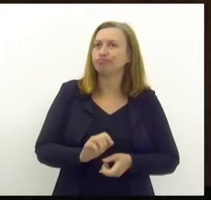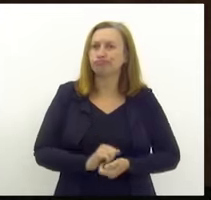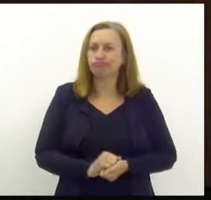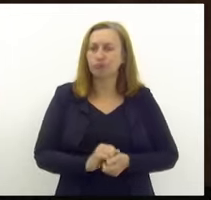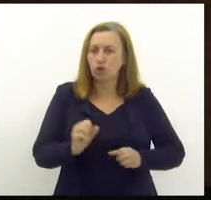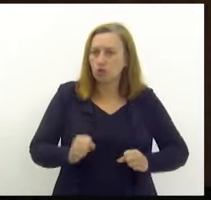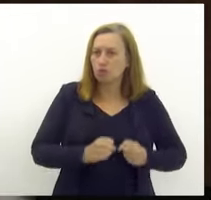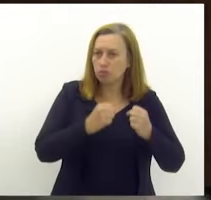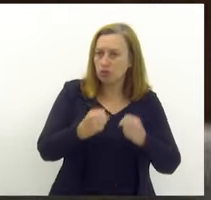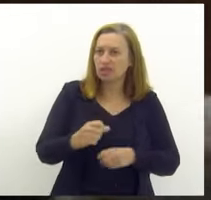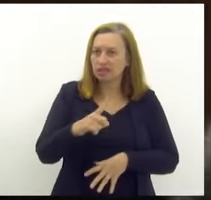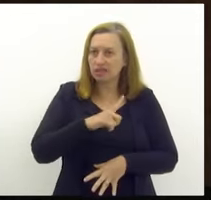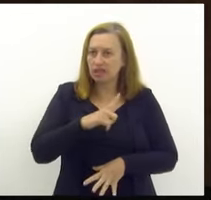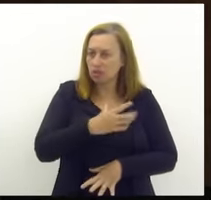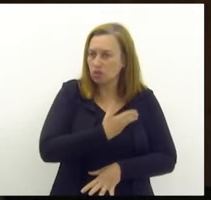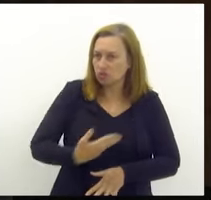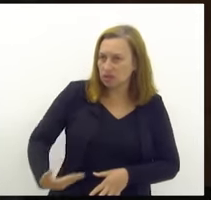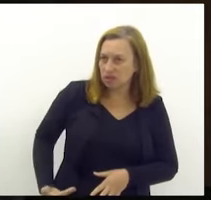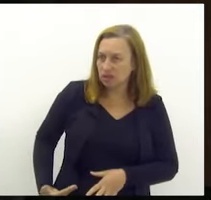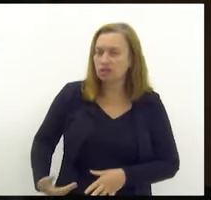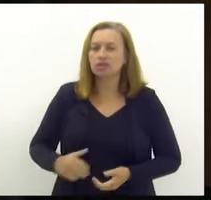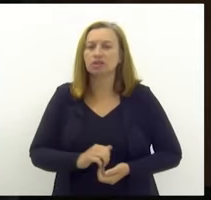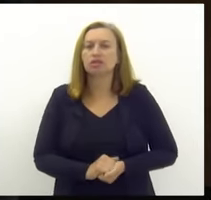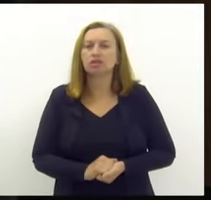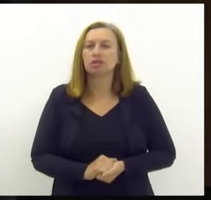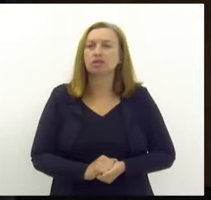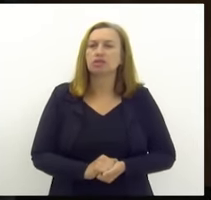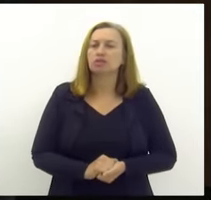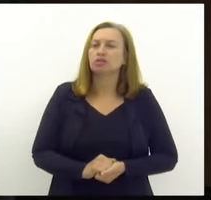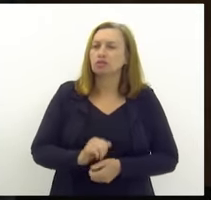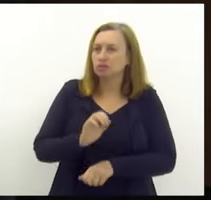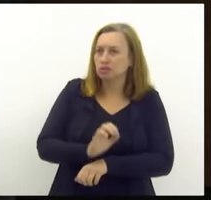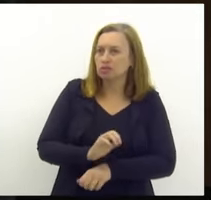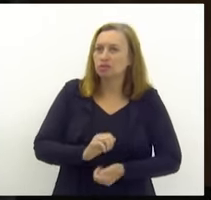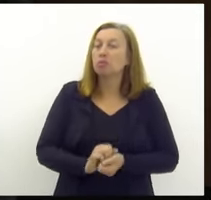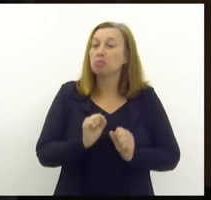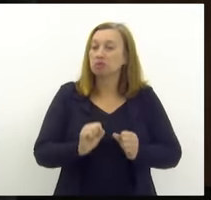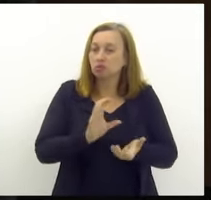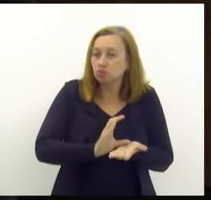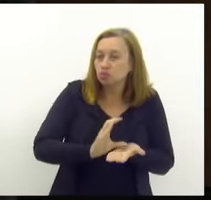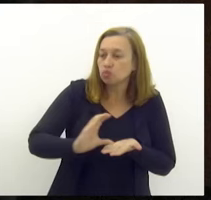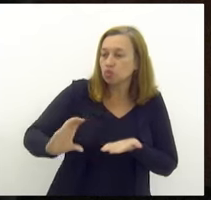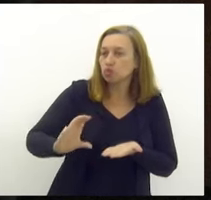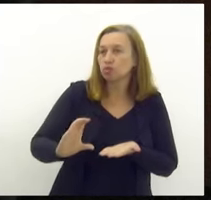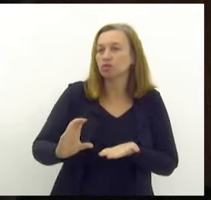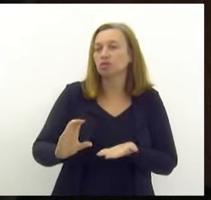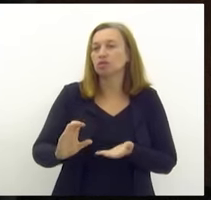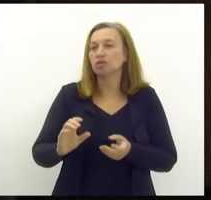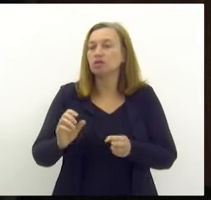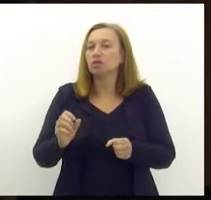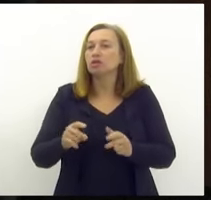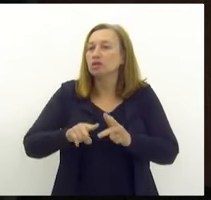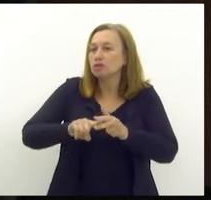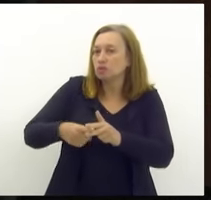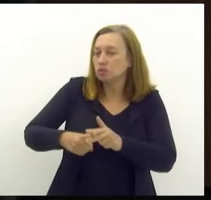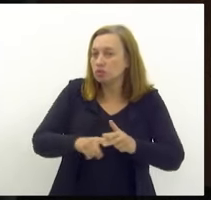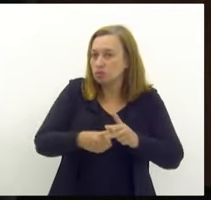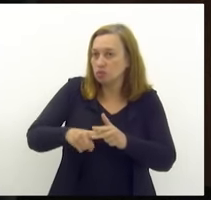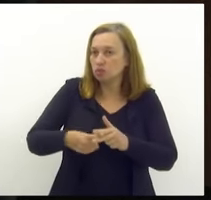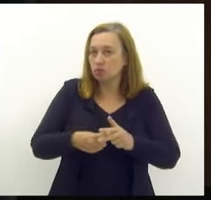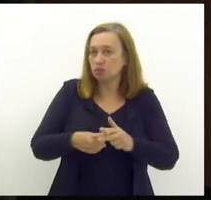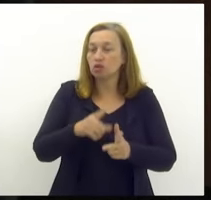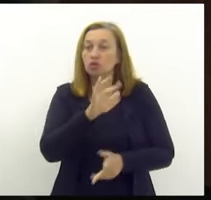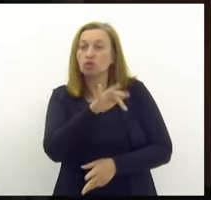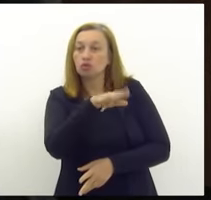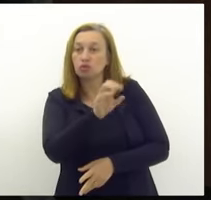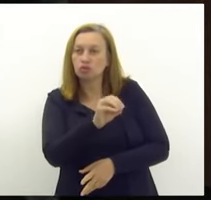governador em detrimento da constituição estadual podendo utilizar recursos inclusive para a manutenção de saúde financeira do fundo único